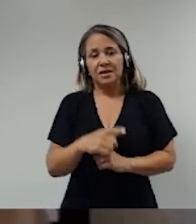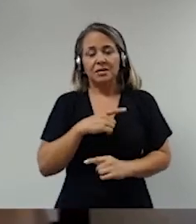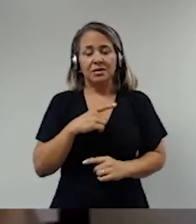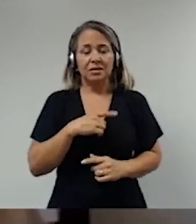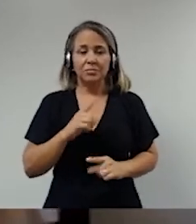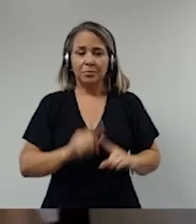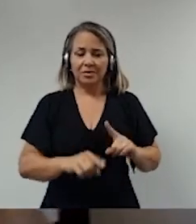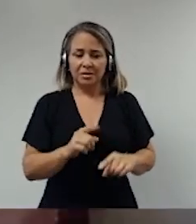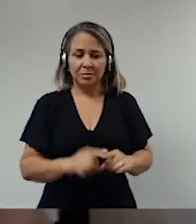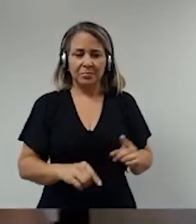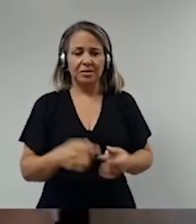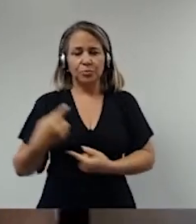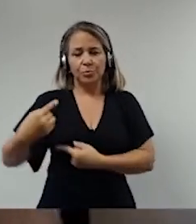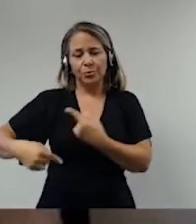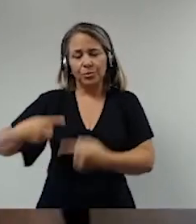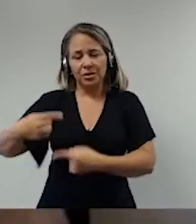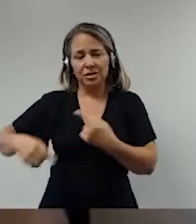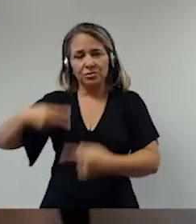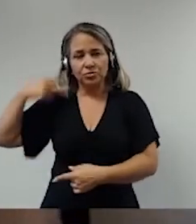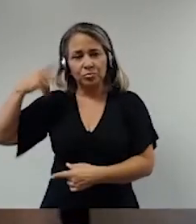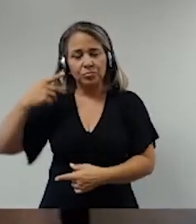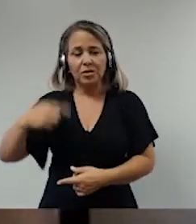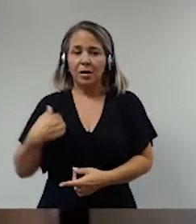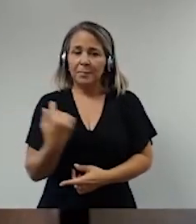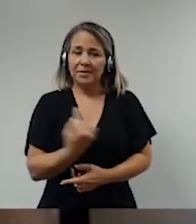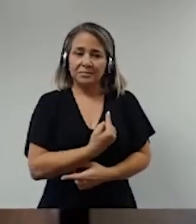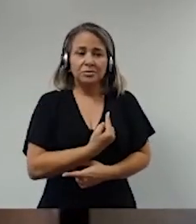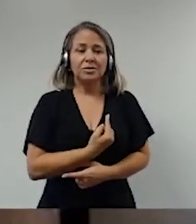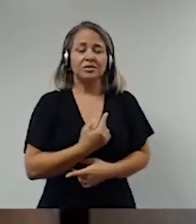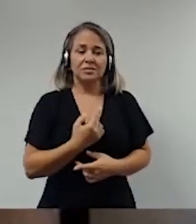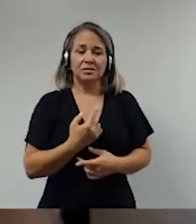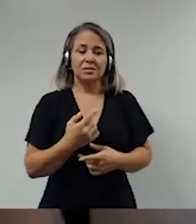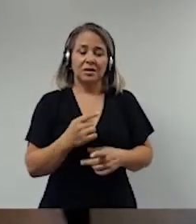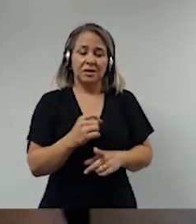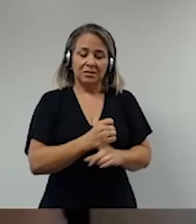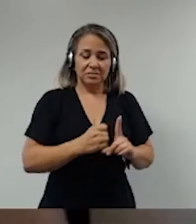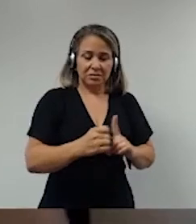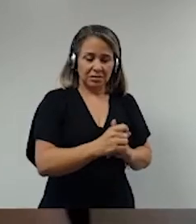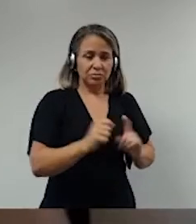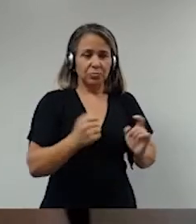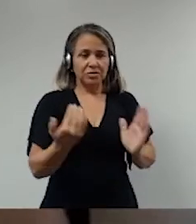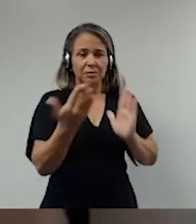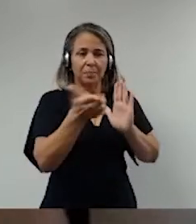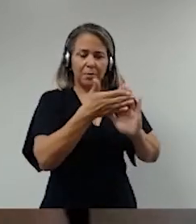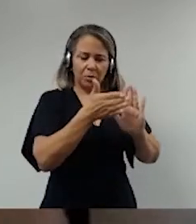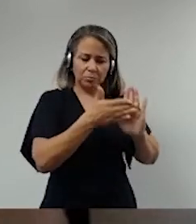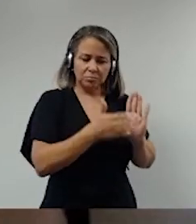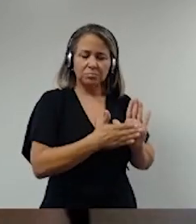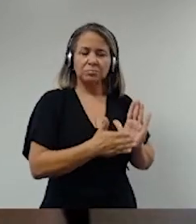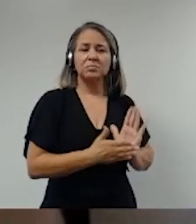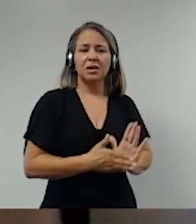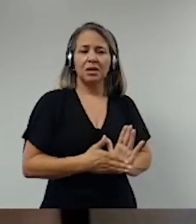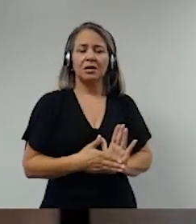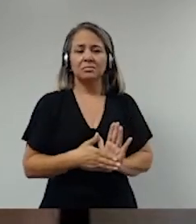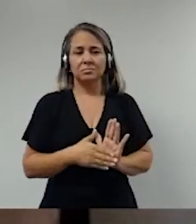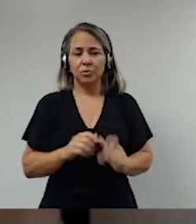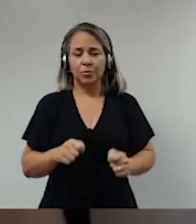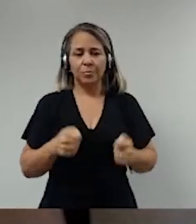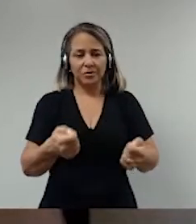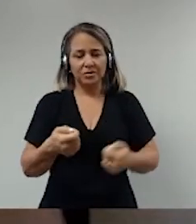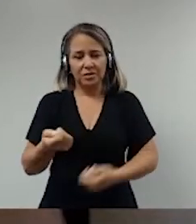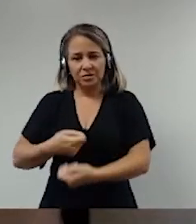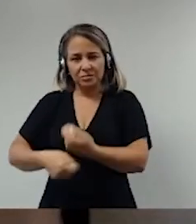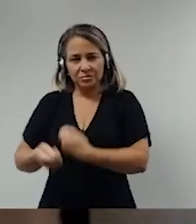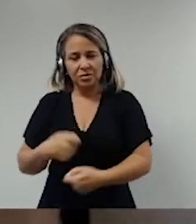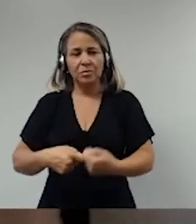políticos, eleitorais ou de quem quer que seja, para que a sociedade possa, inclusive, pautar o poder político e o poder econômico com uma agenda de enfrentamento